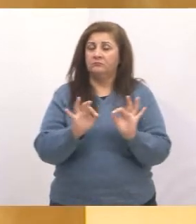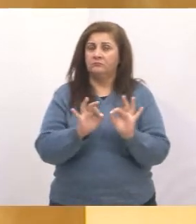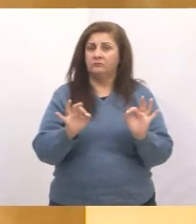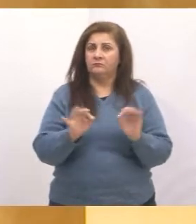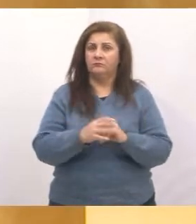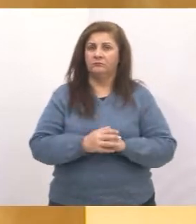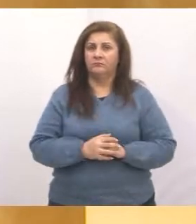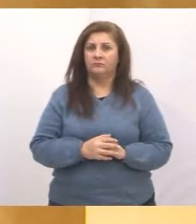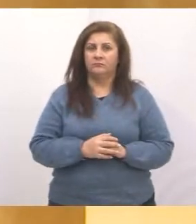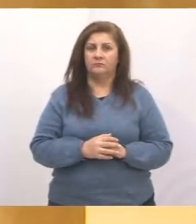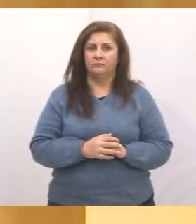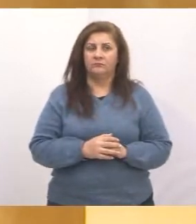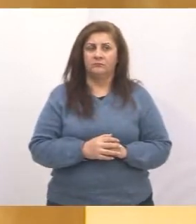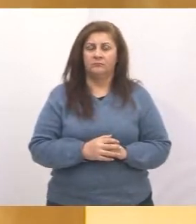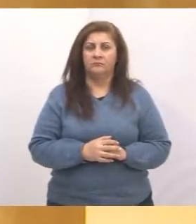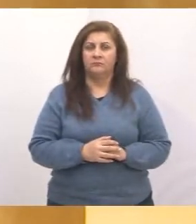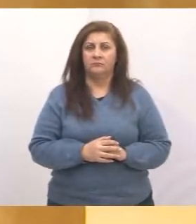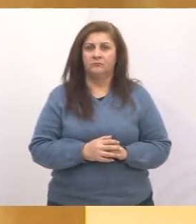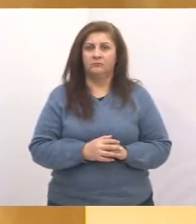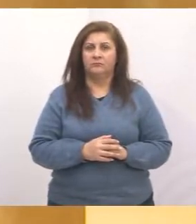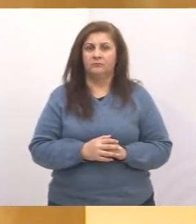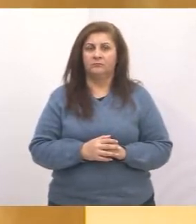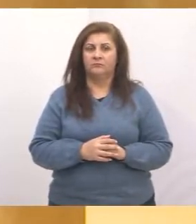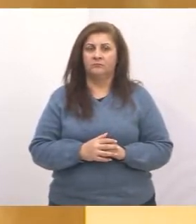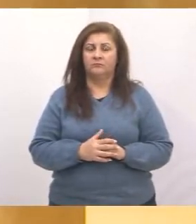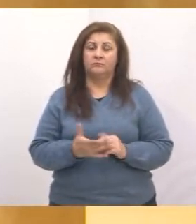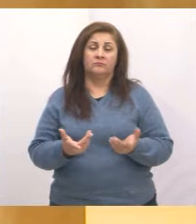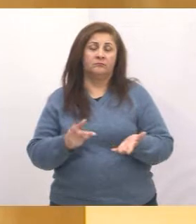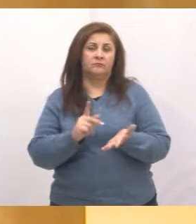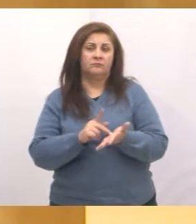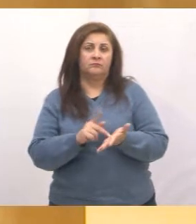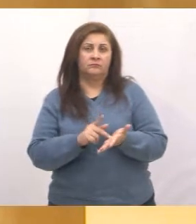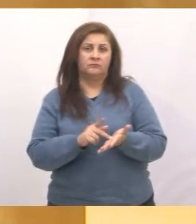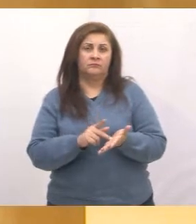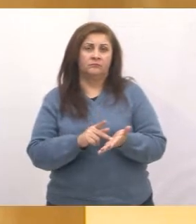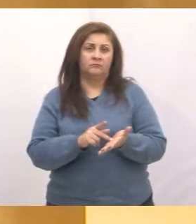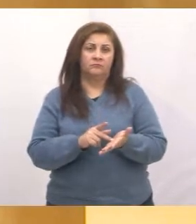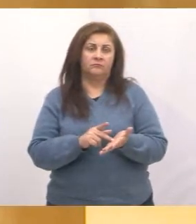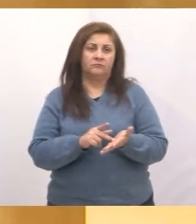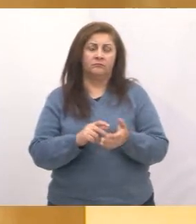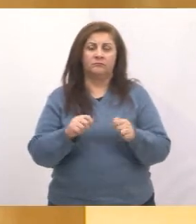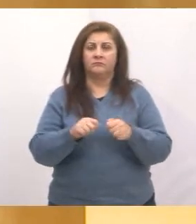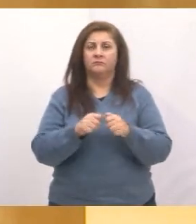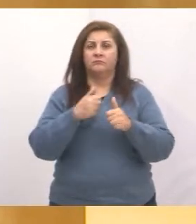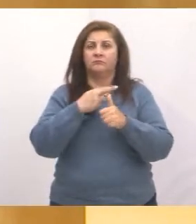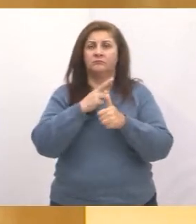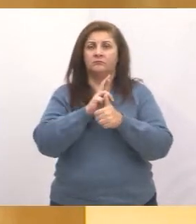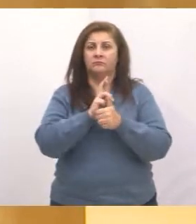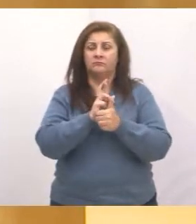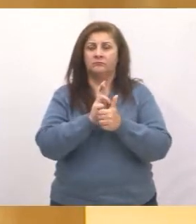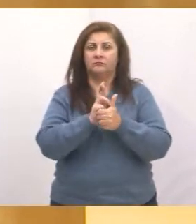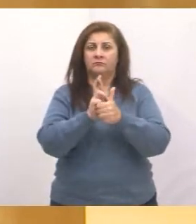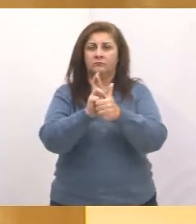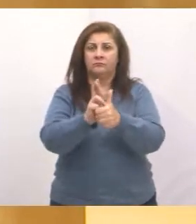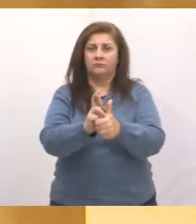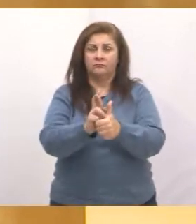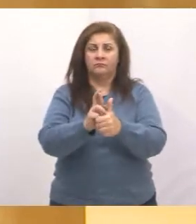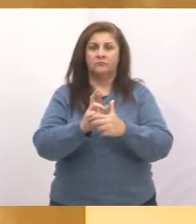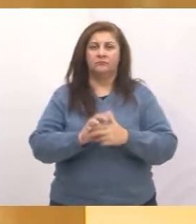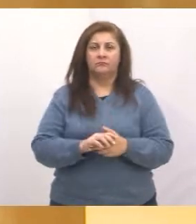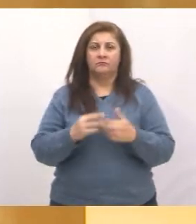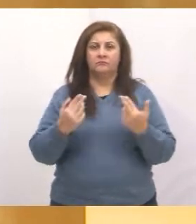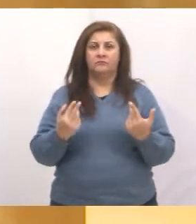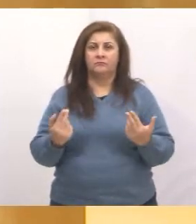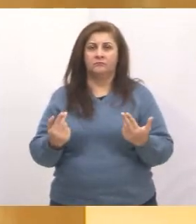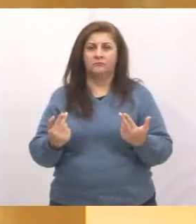em que você está, na verdade, fazendo com que a Procuradoria ela fique igual